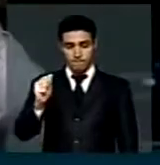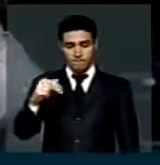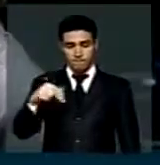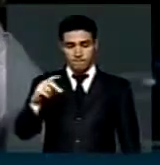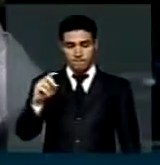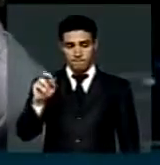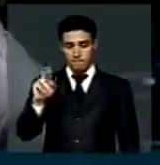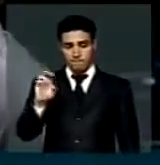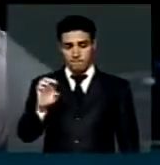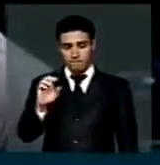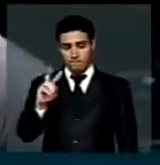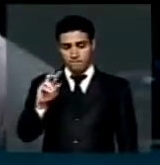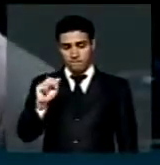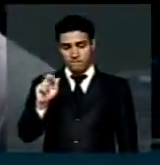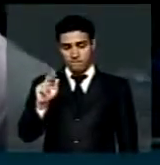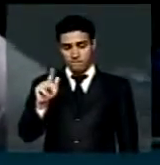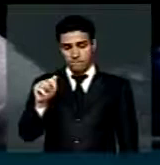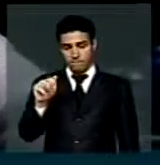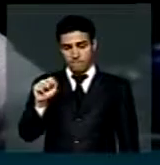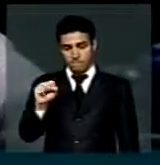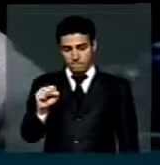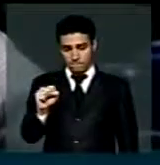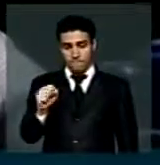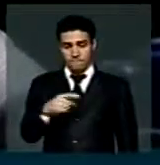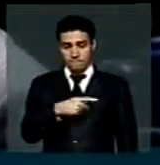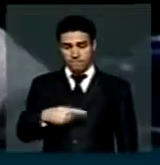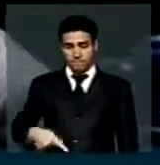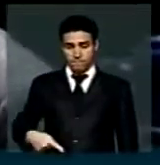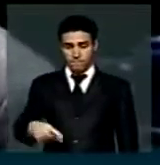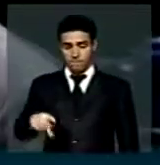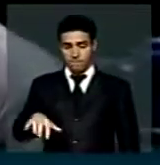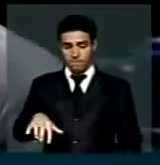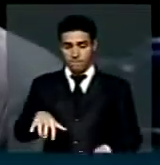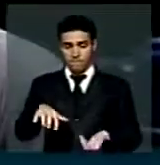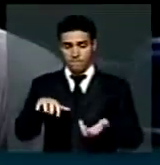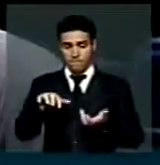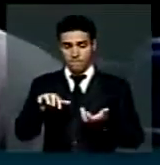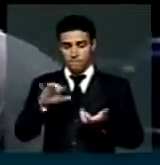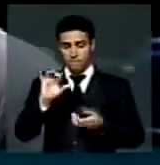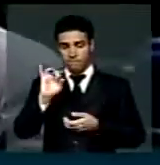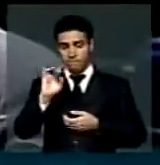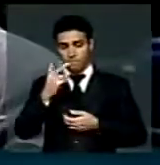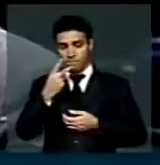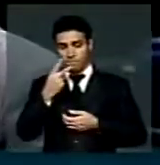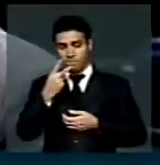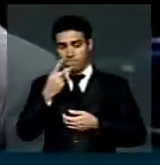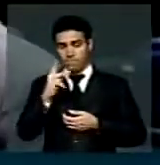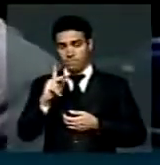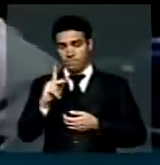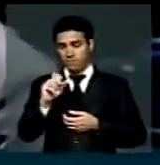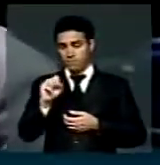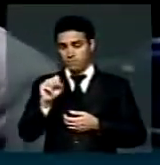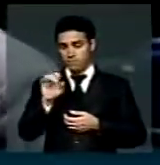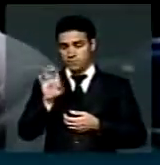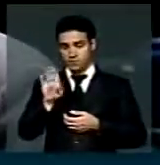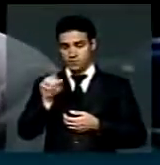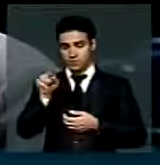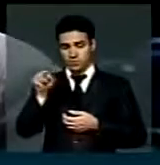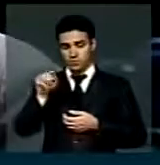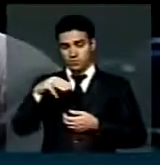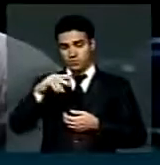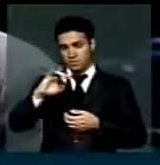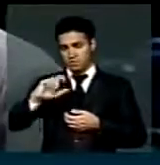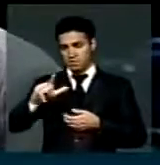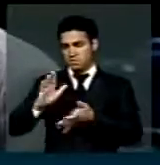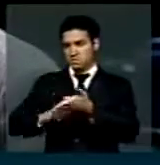é tecido congresso e diz somente para dizer que o PSB reconhece no Deputado abrir o correio um